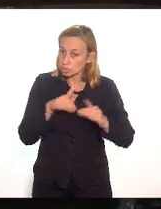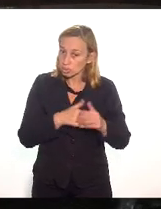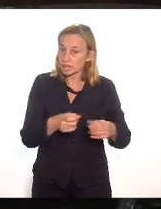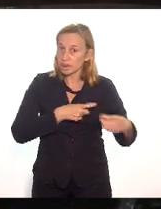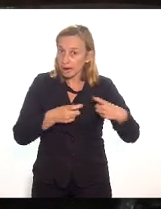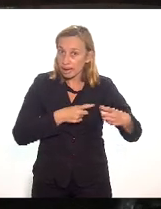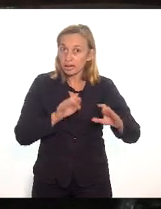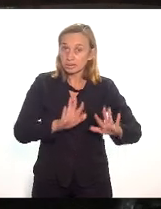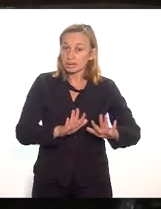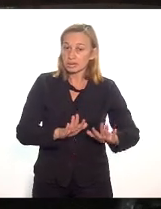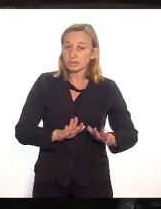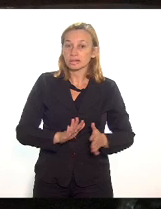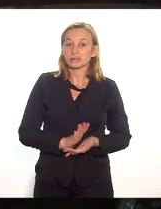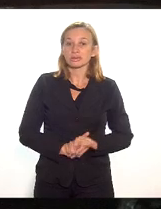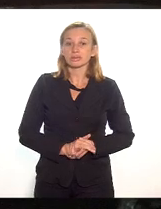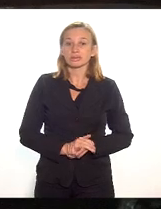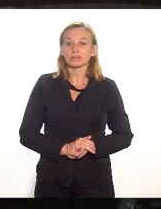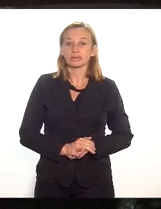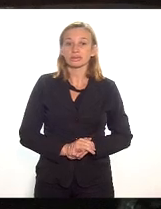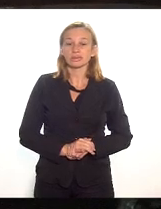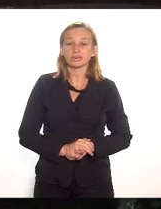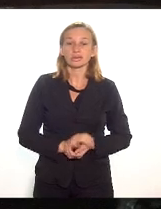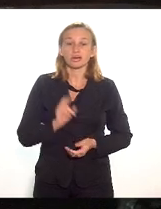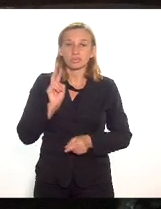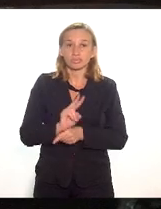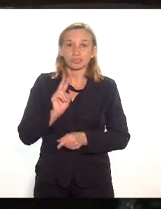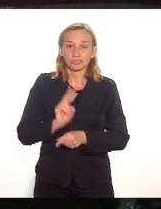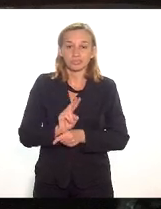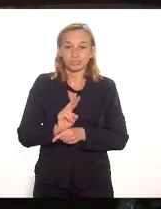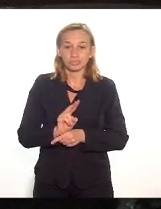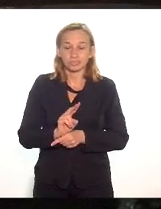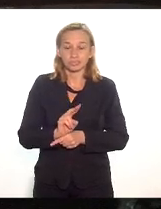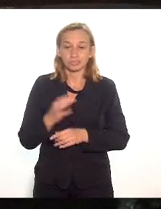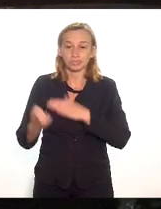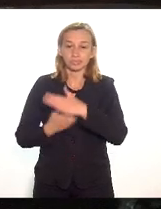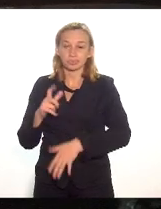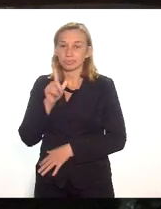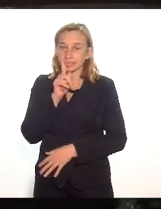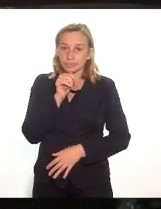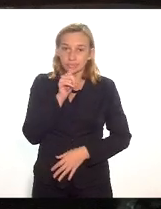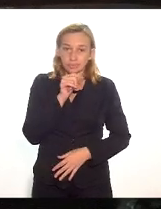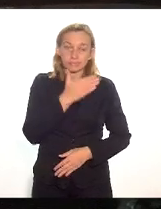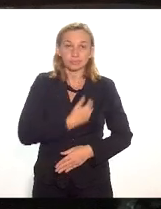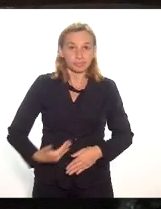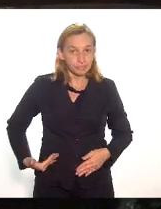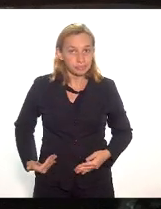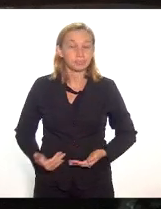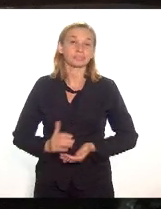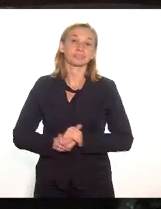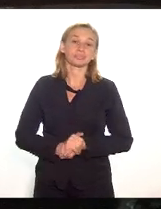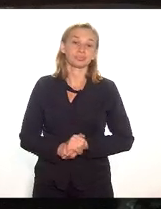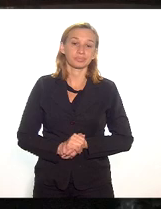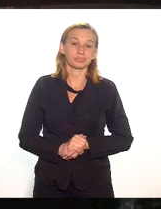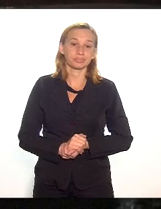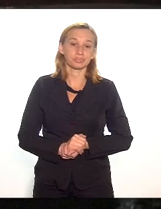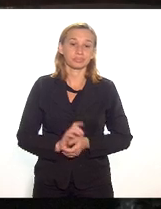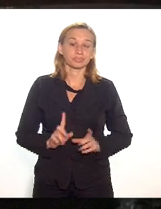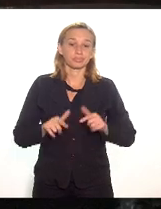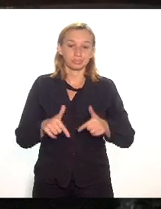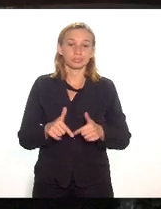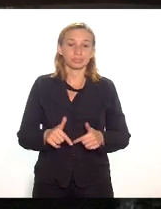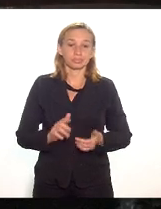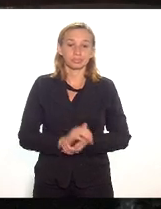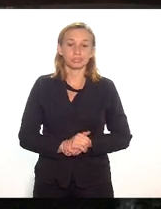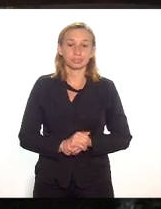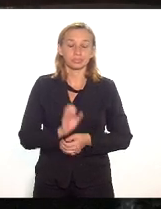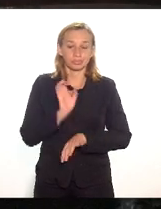está em defender a SEDAI pública, em defender a SEDAI para a população do Estado do Rio de